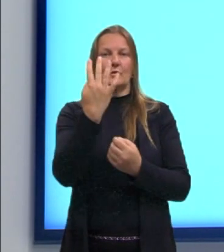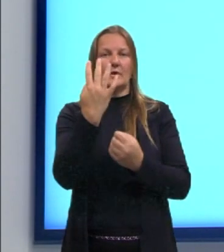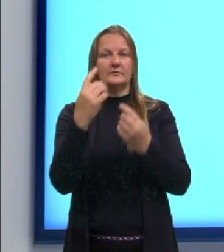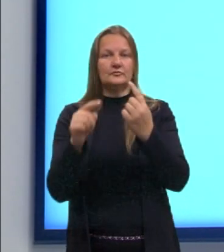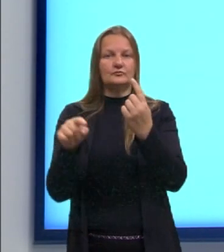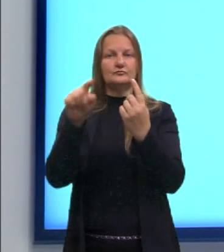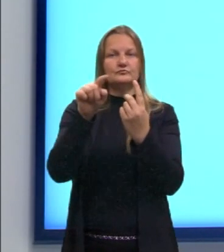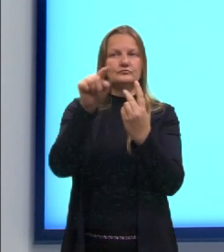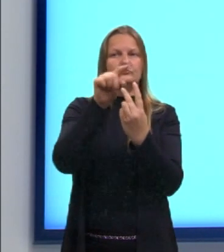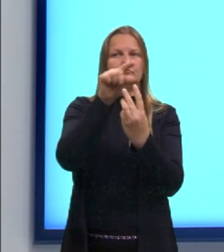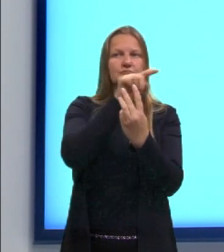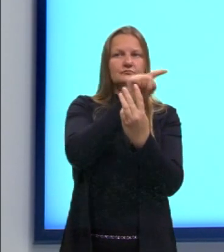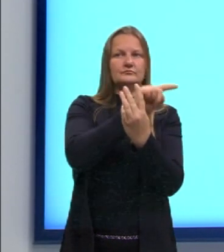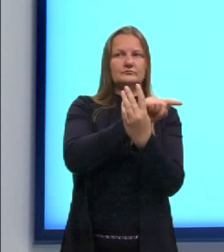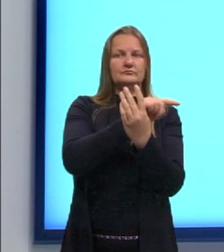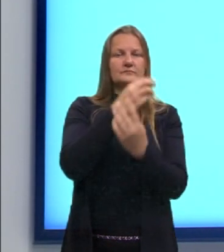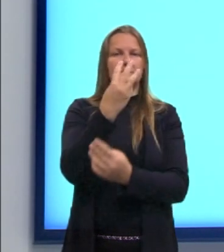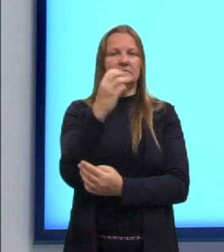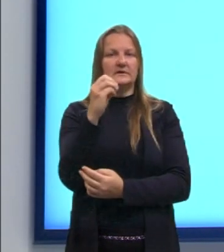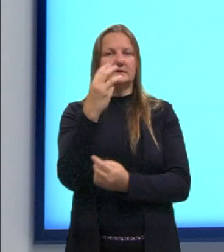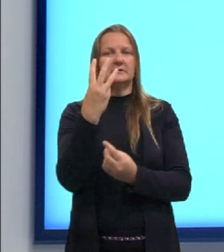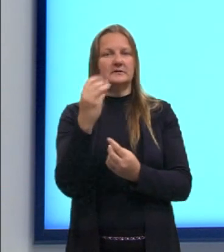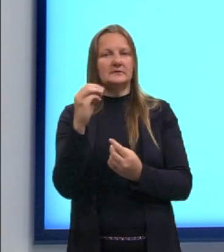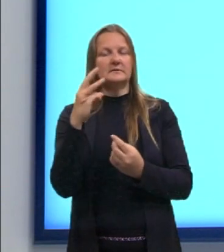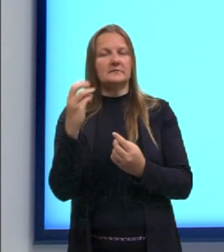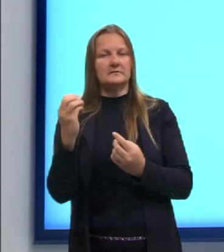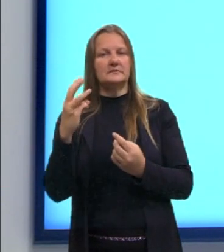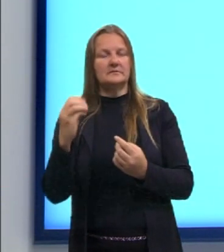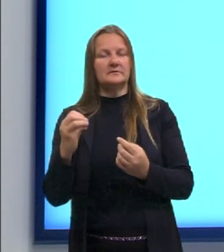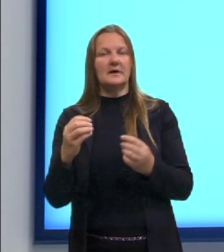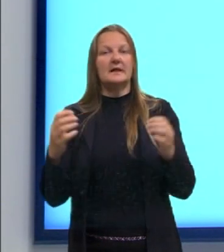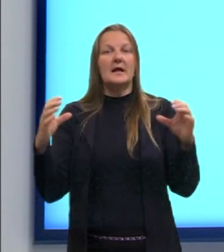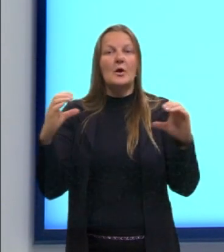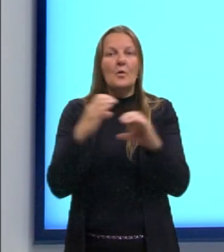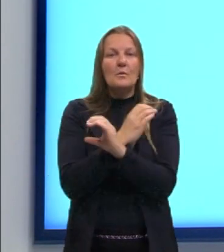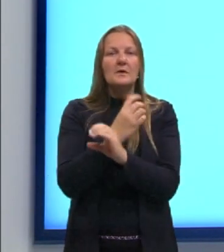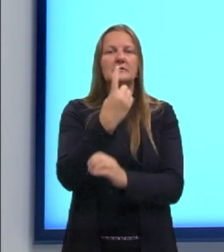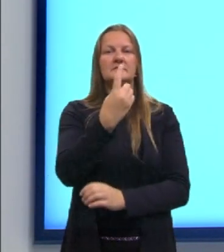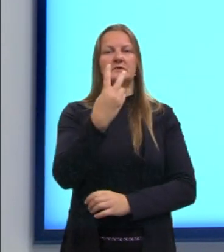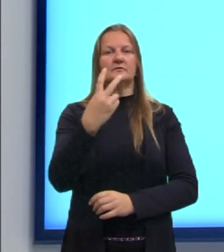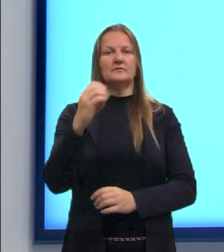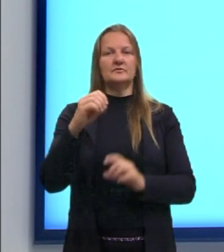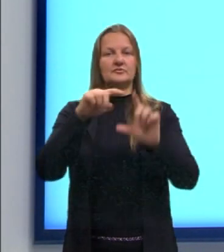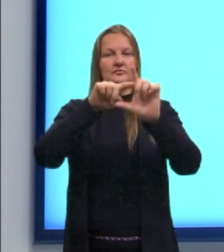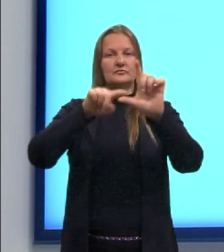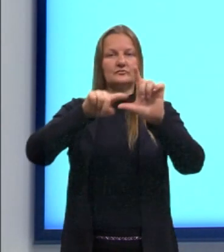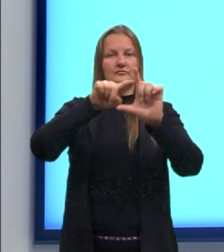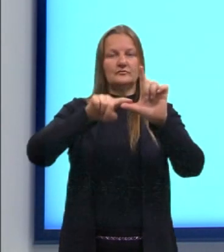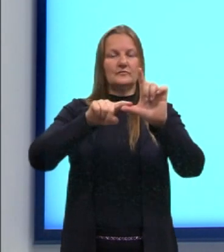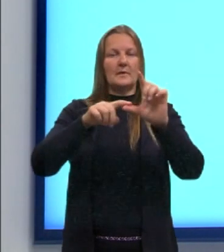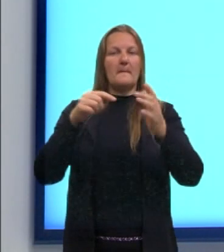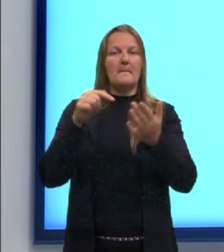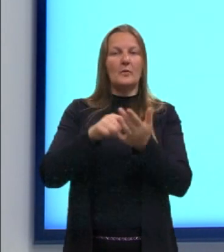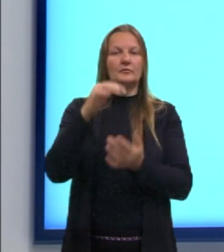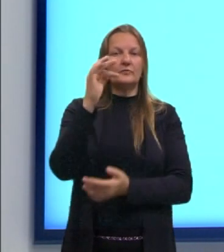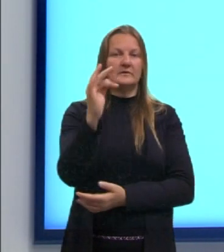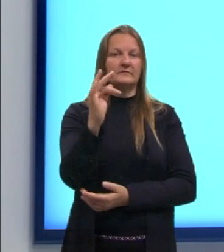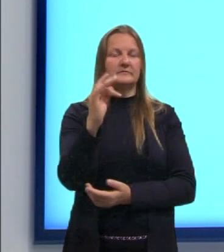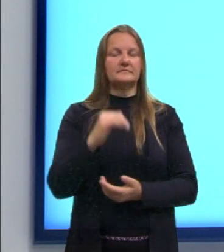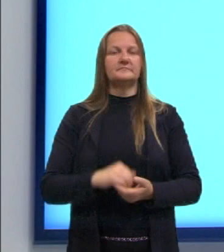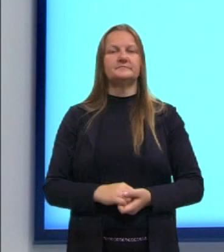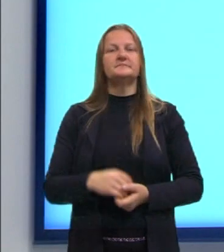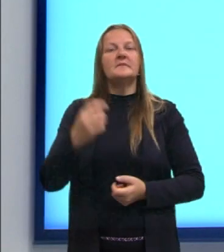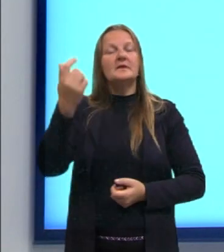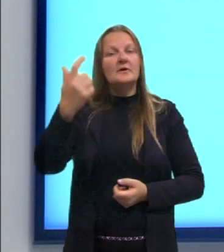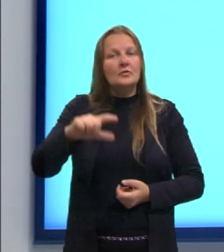ali de 30 graus. Até completar os 120 graus e parar no ponto F.